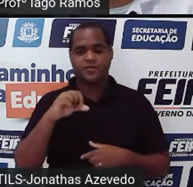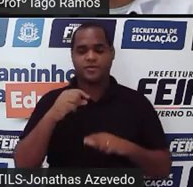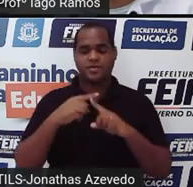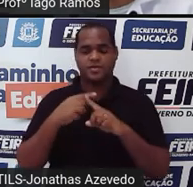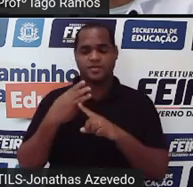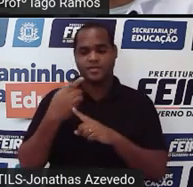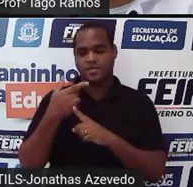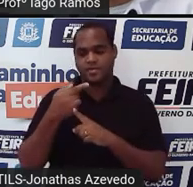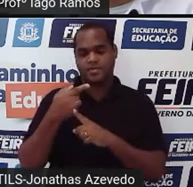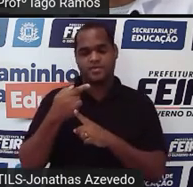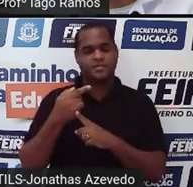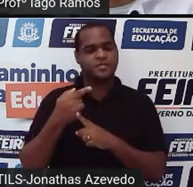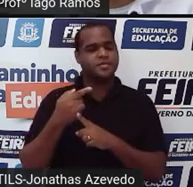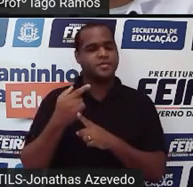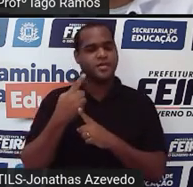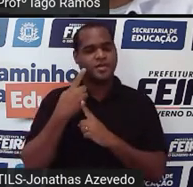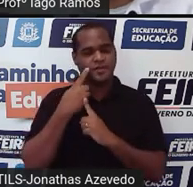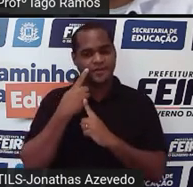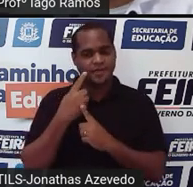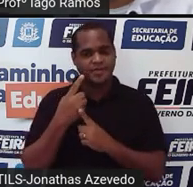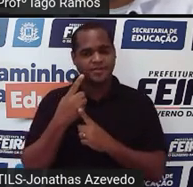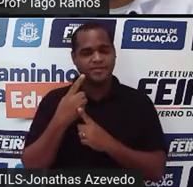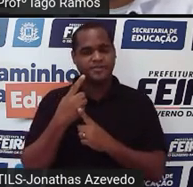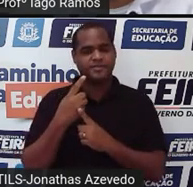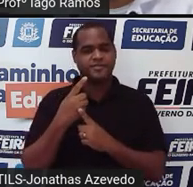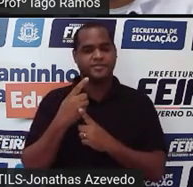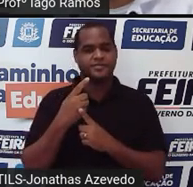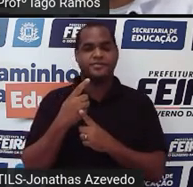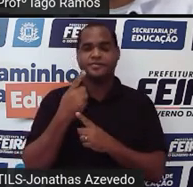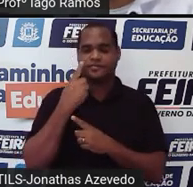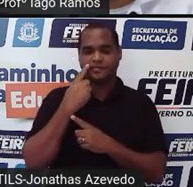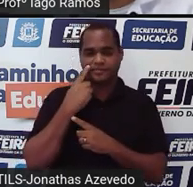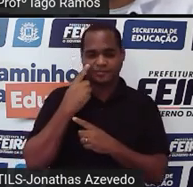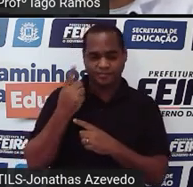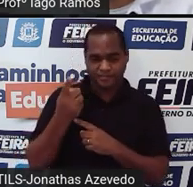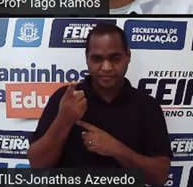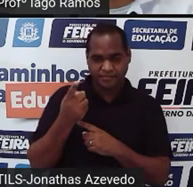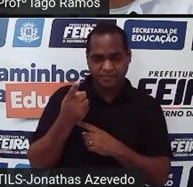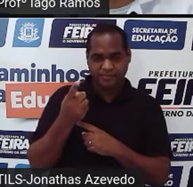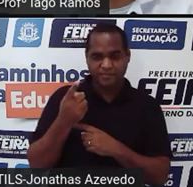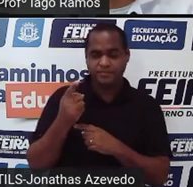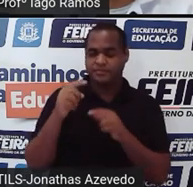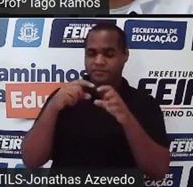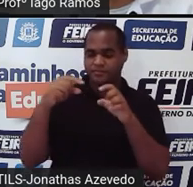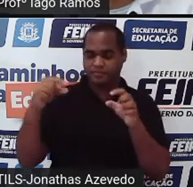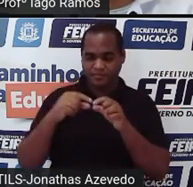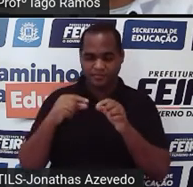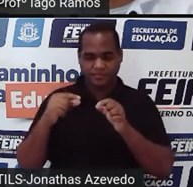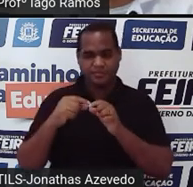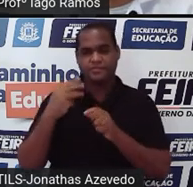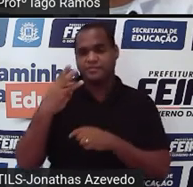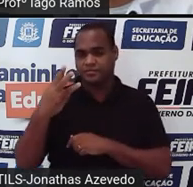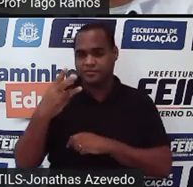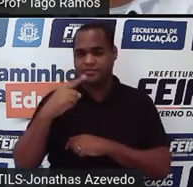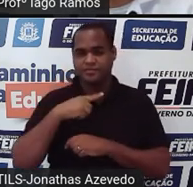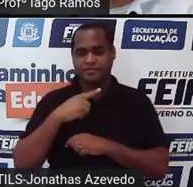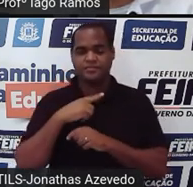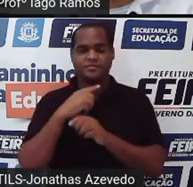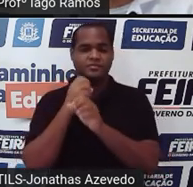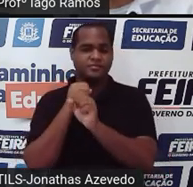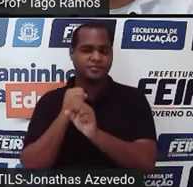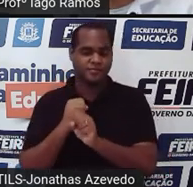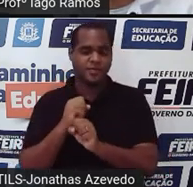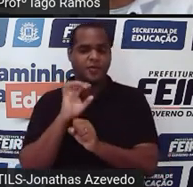X3 27 se a gente for olhar aqui ó 3 filhas ó três fileiras com três